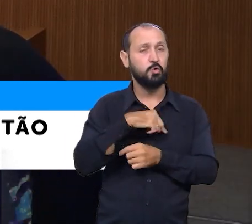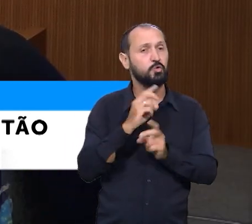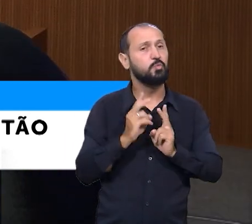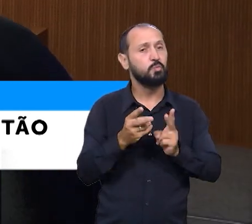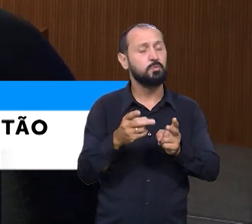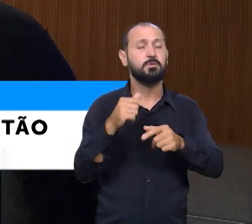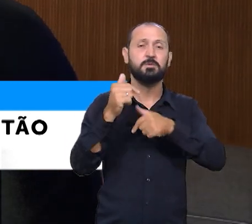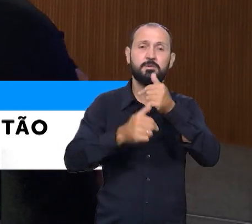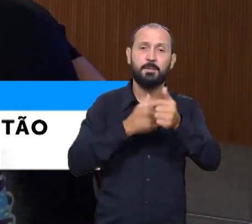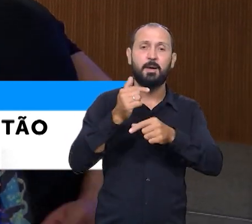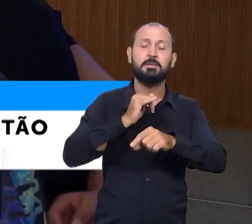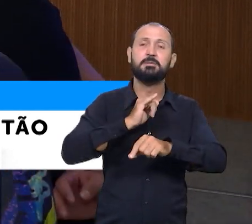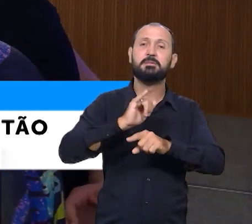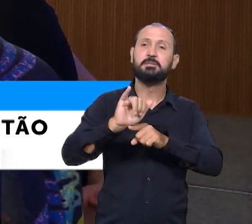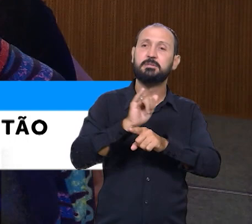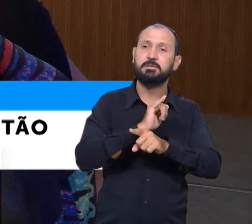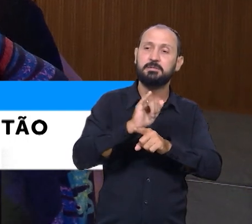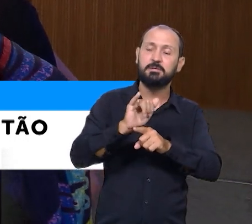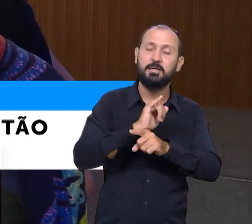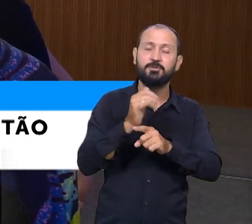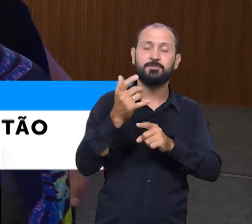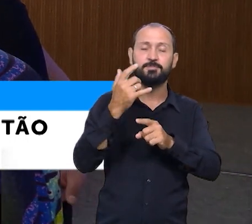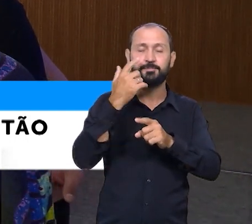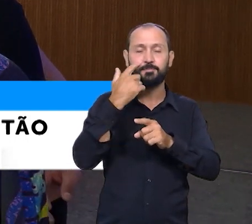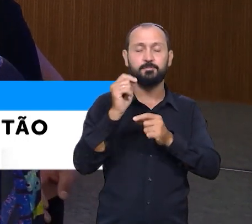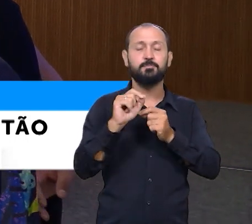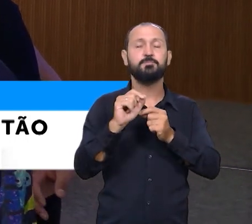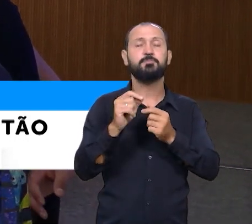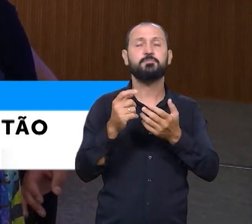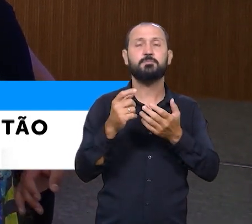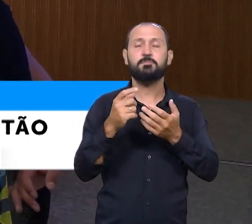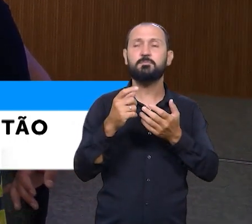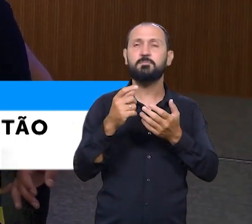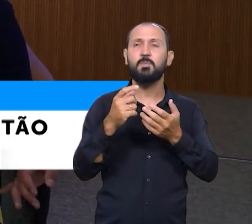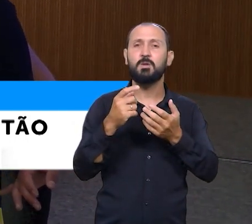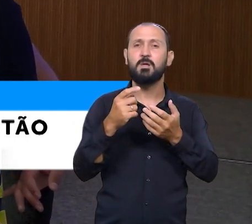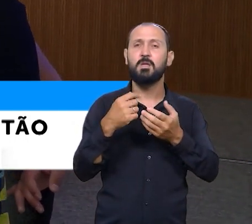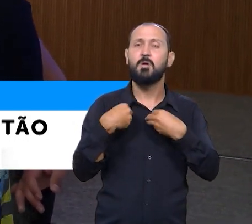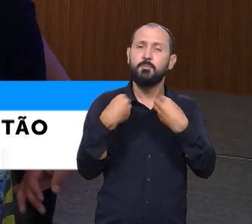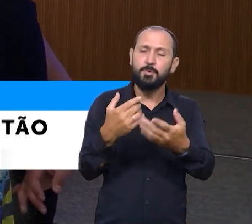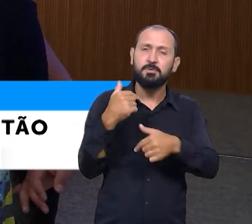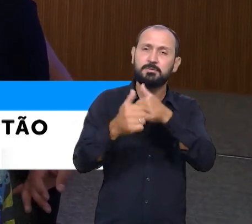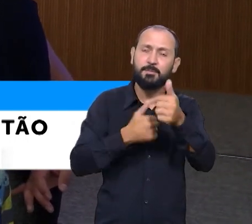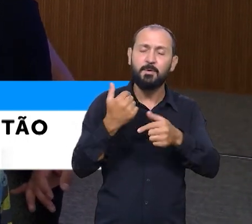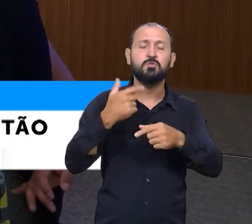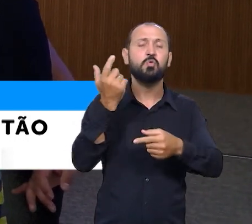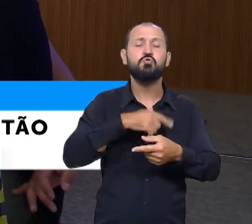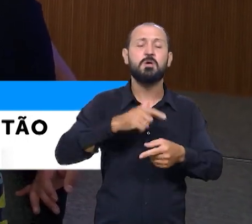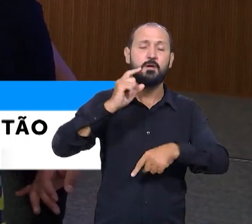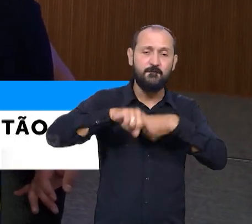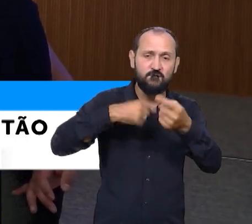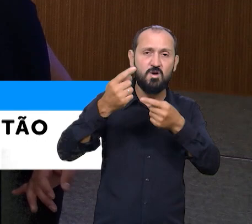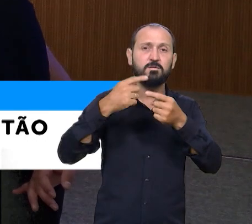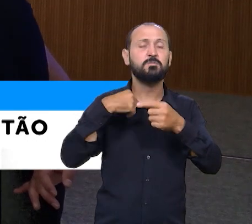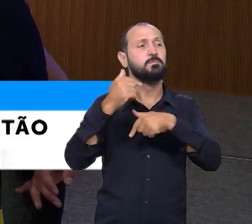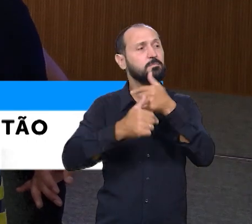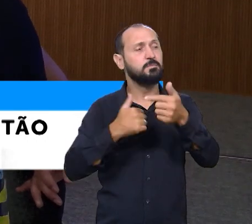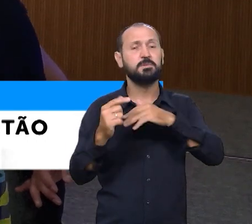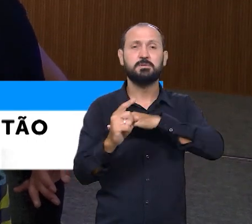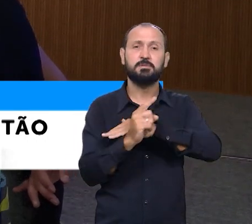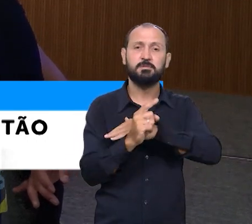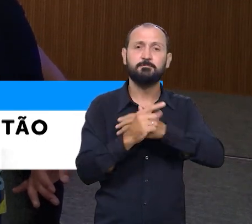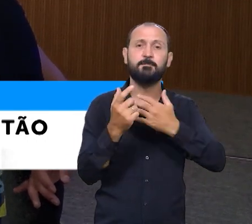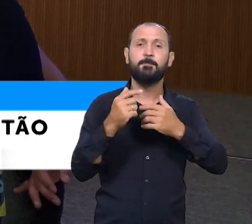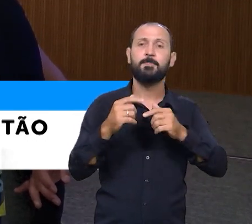Nós continuamos com muitas ações estratégicas da Secretaria, com uma entrega muito positiva para a sociedade. A gente avança na organização